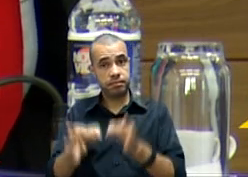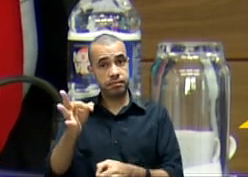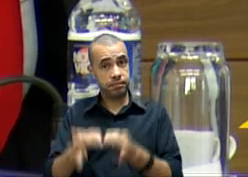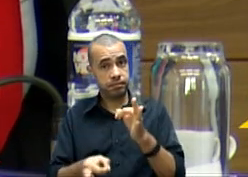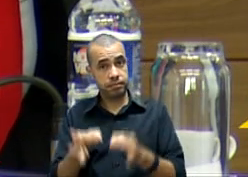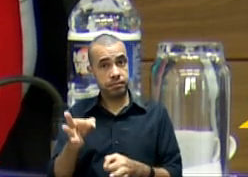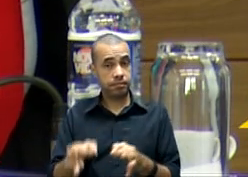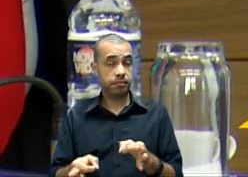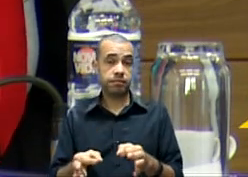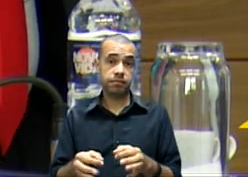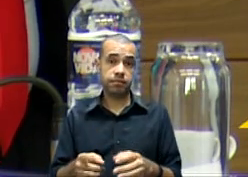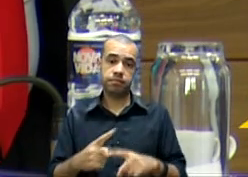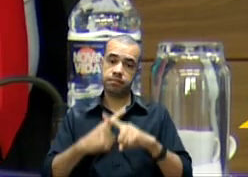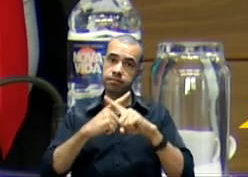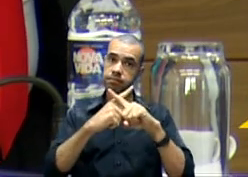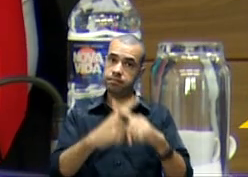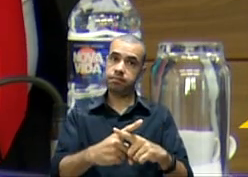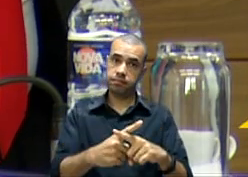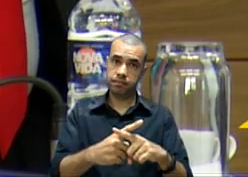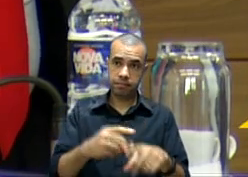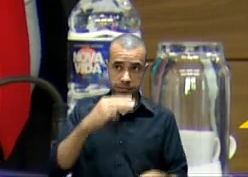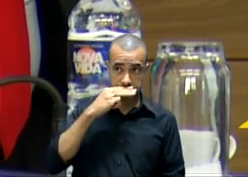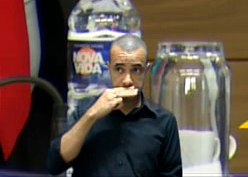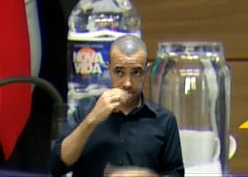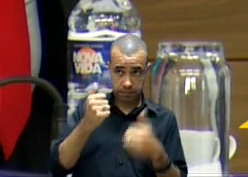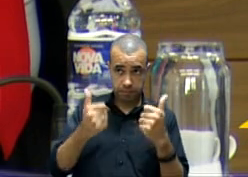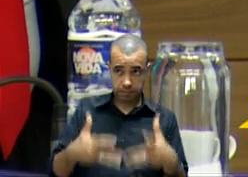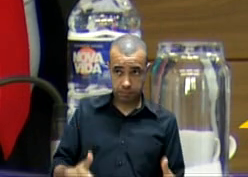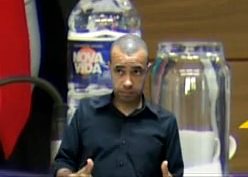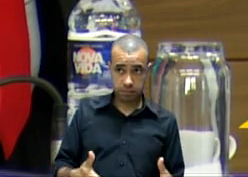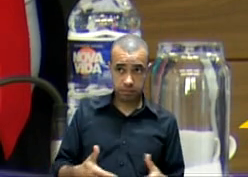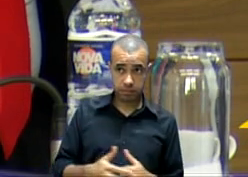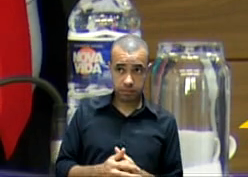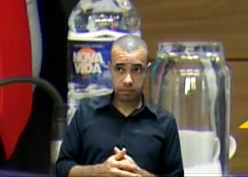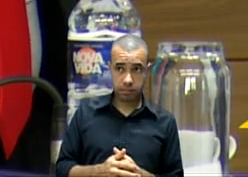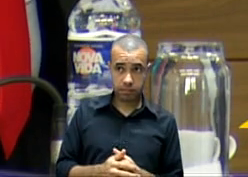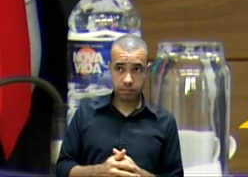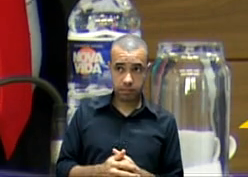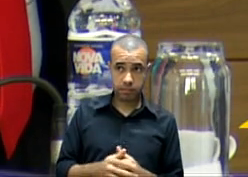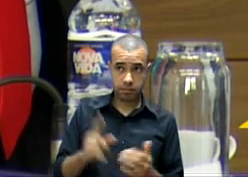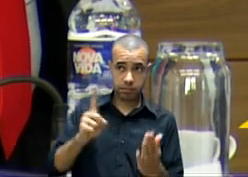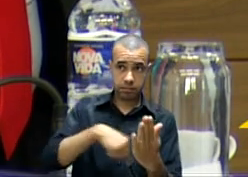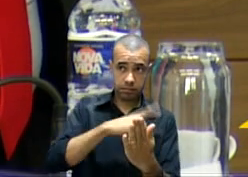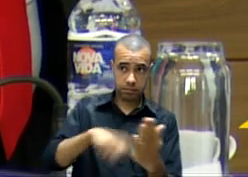rejeição. Vereador Martinez vai falar do projeto, do veto.